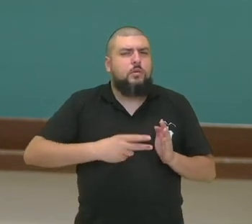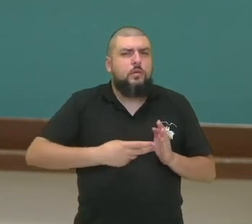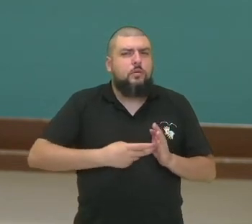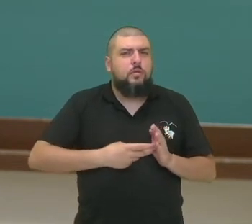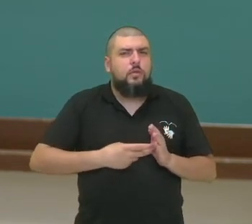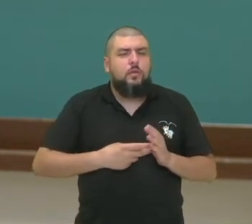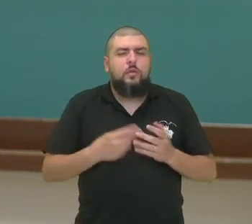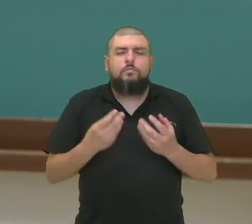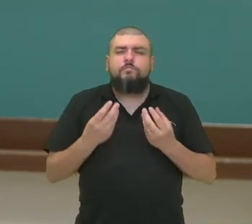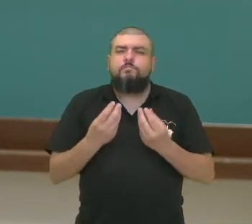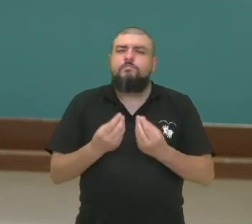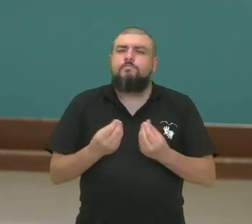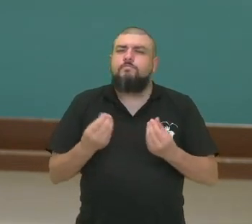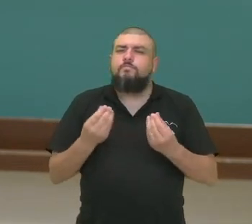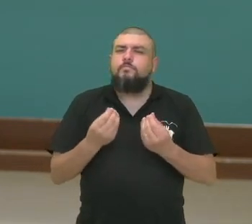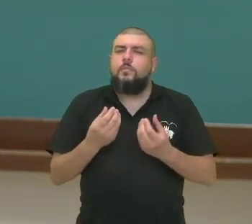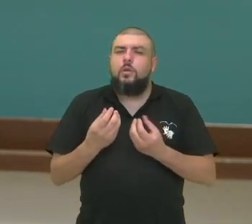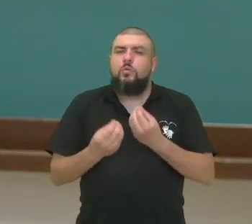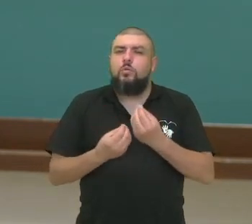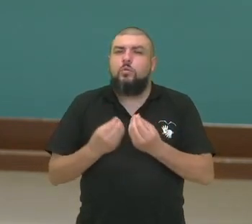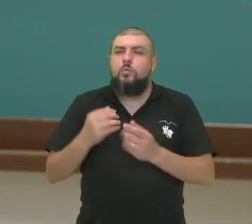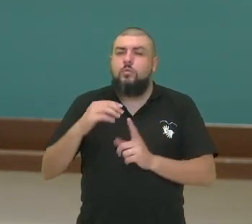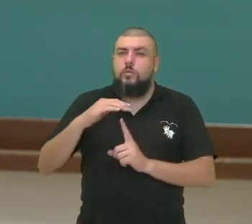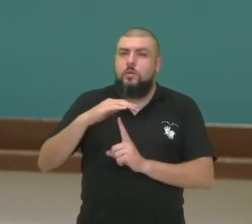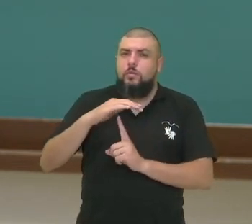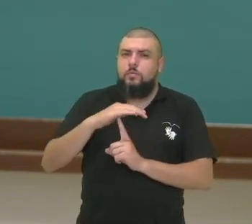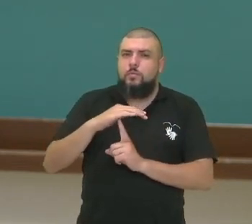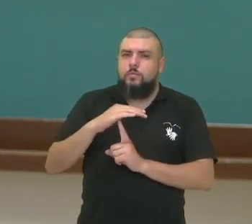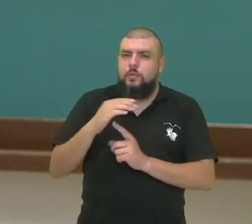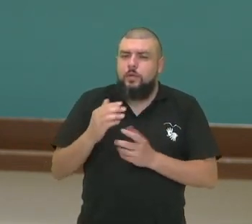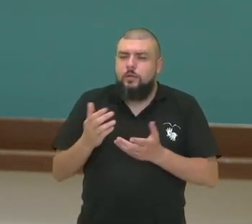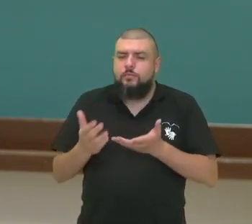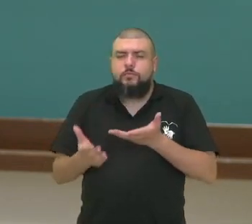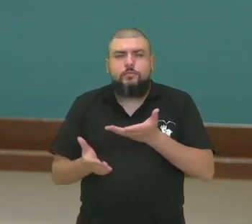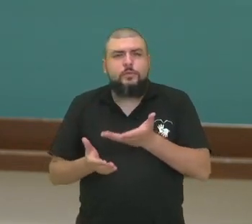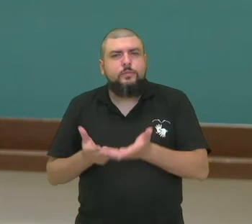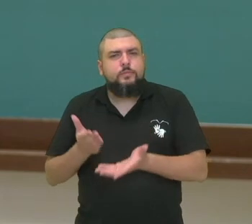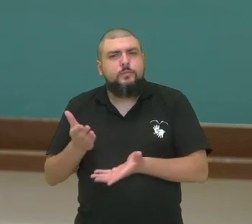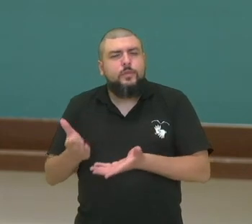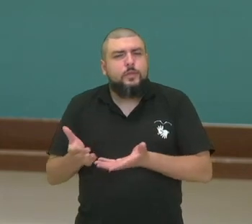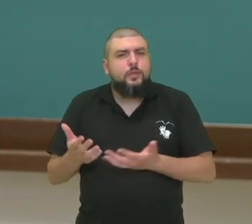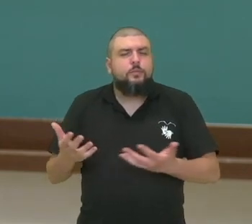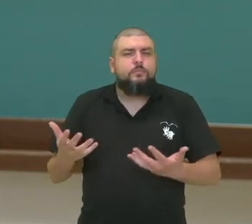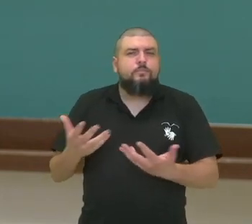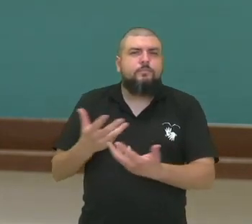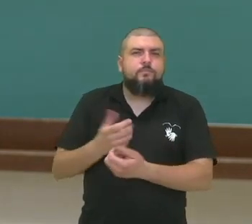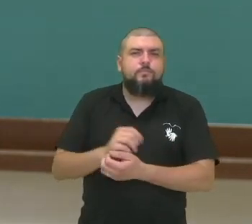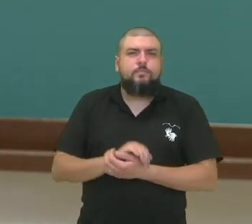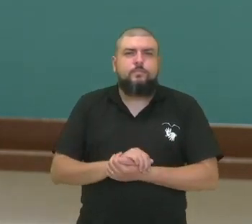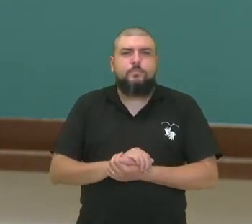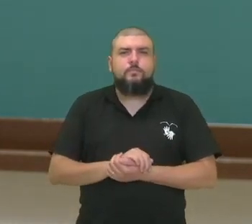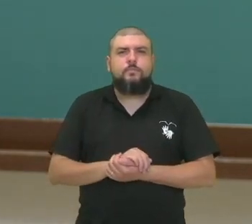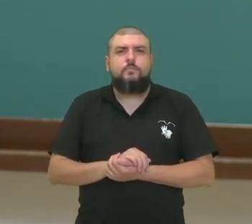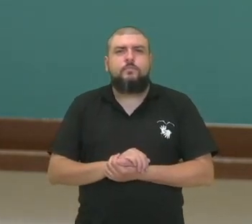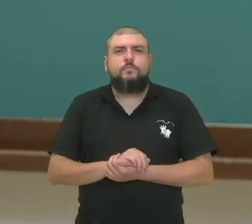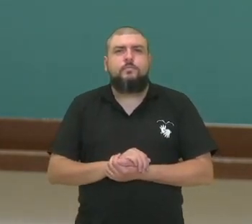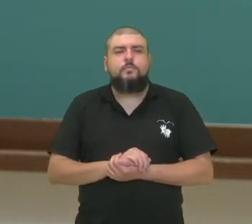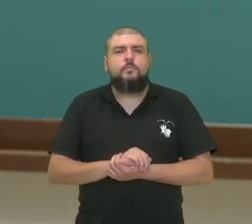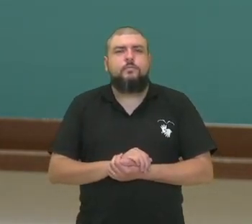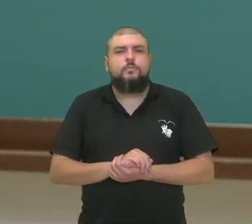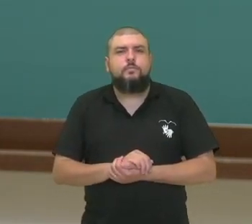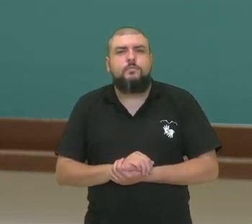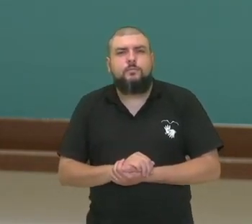Paraná é tratado de forma muito respeitosa, muito elogiosa nessa letra. Então, este é o